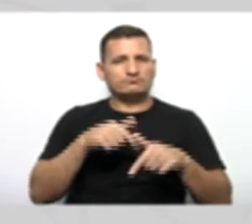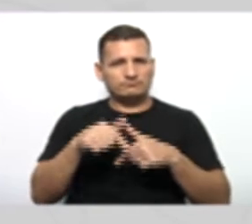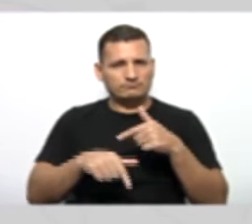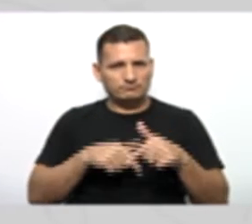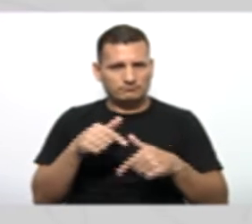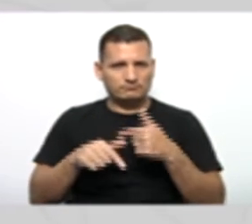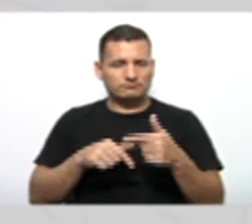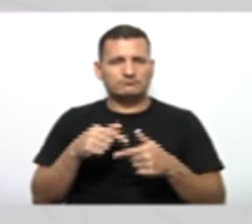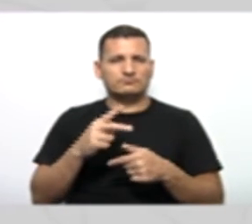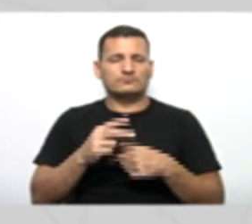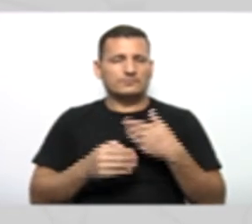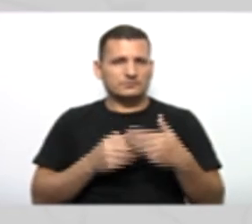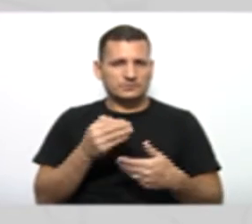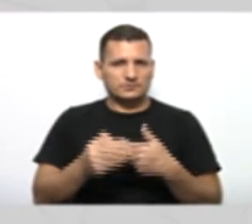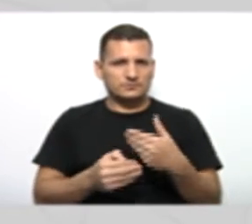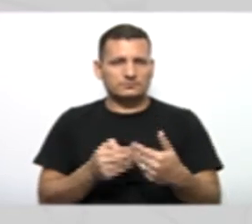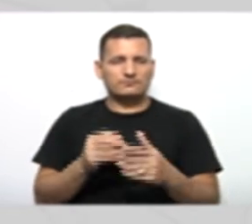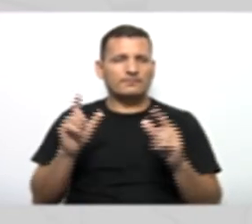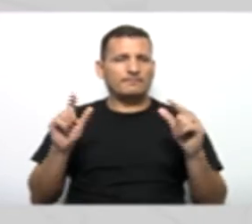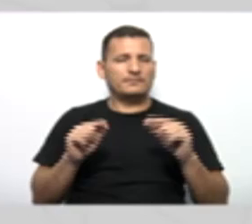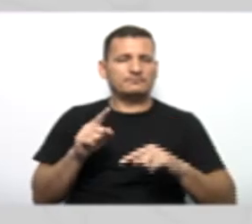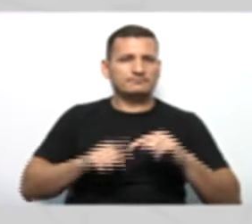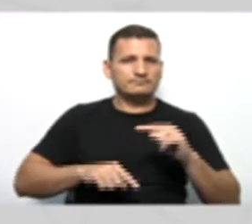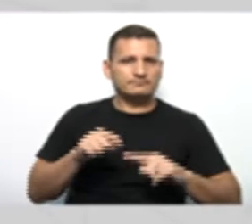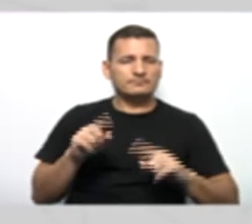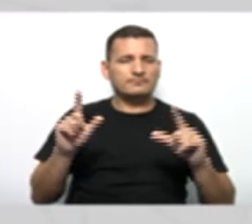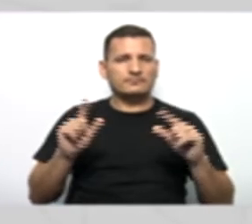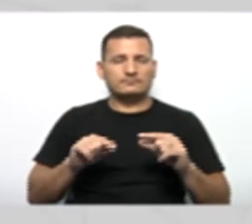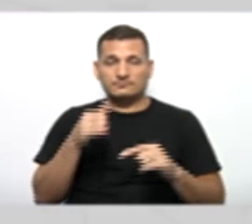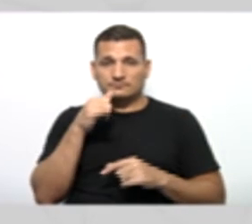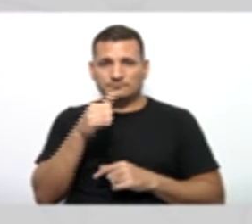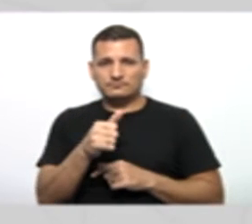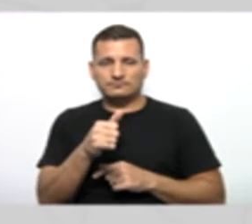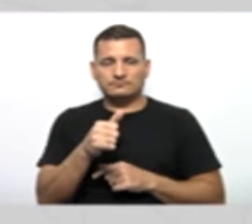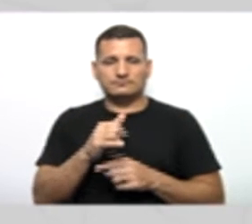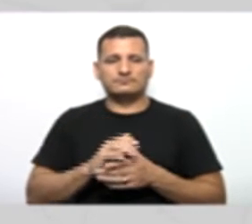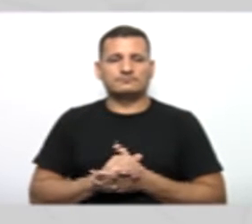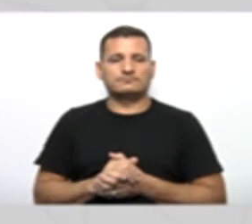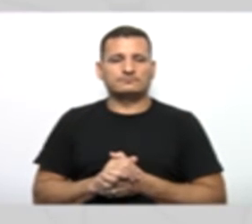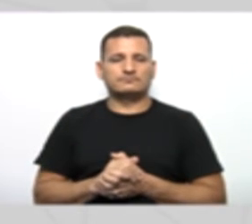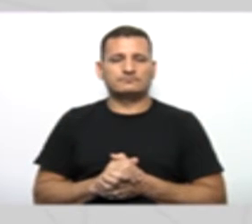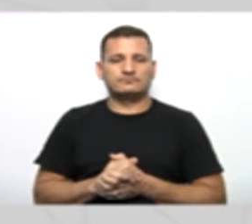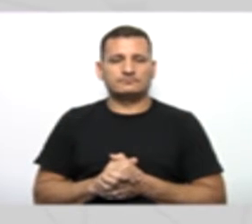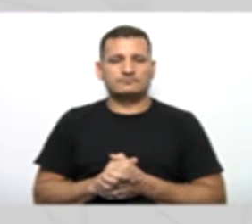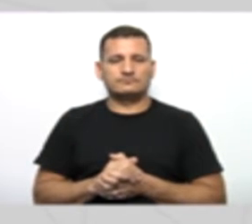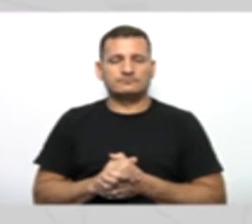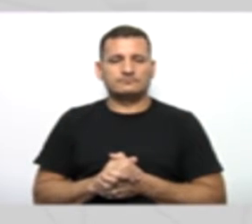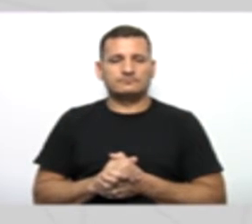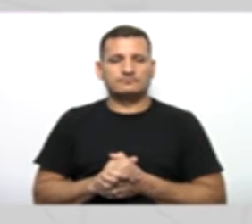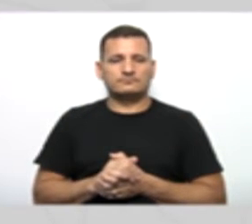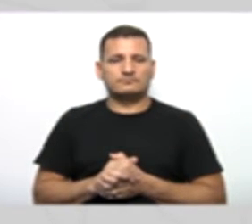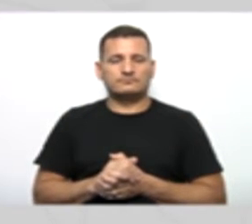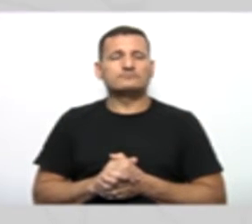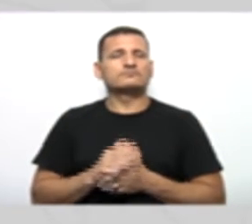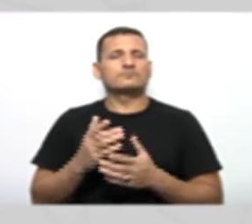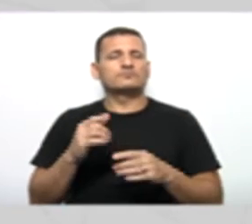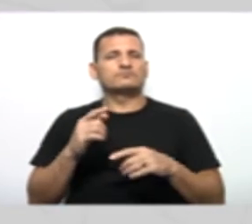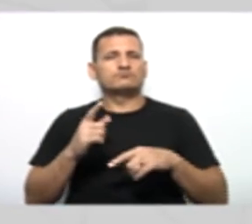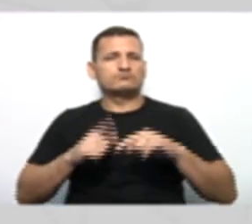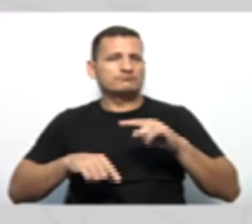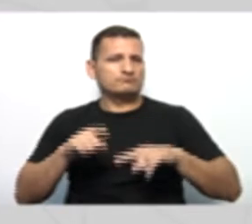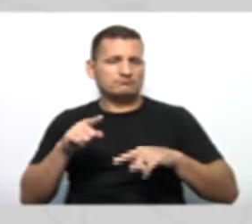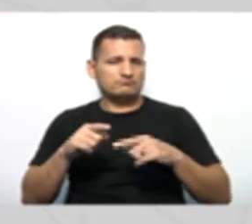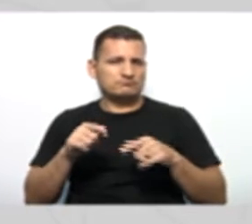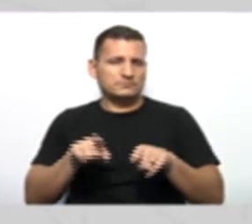produtivos, menos matéria-prima, menos energia. E, por exemplo, matéria-prima pode não gerar uma